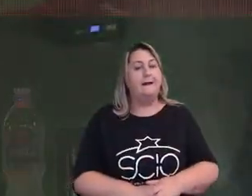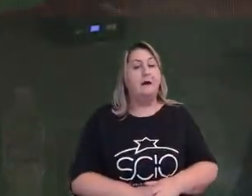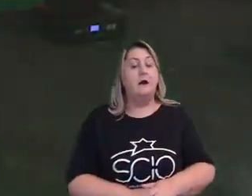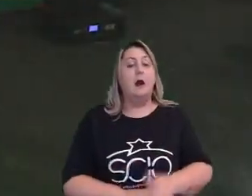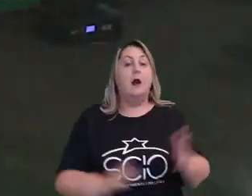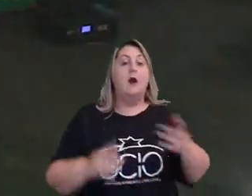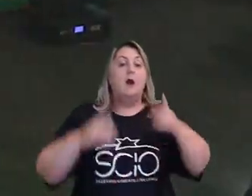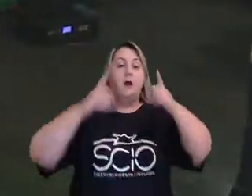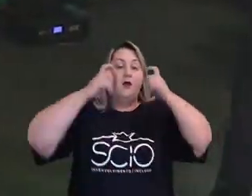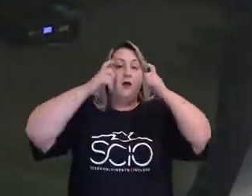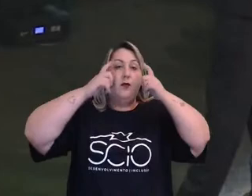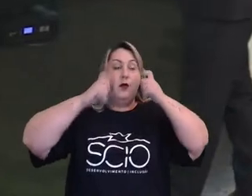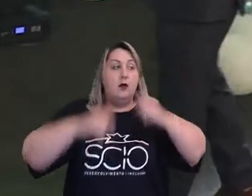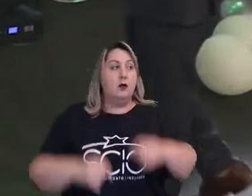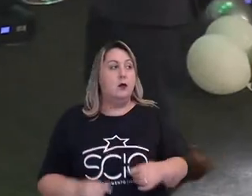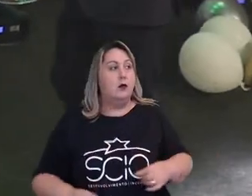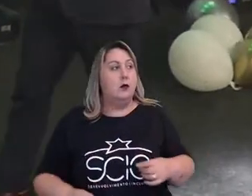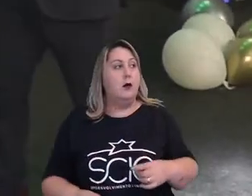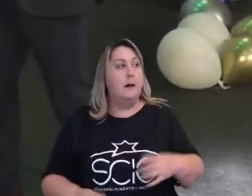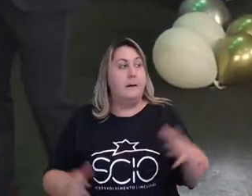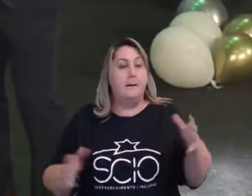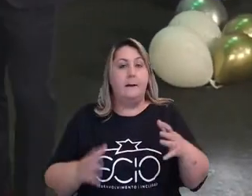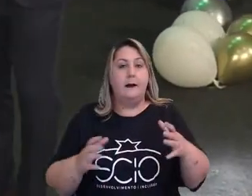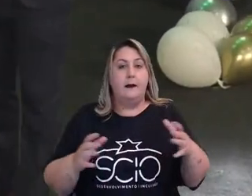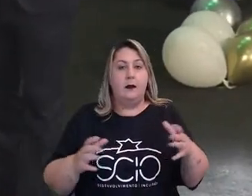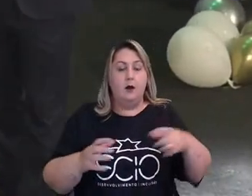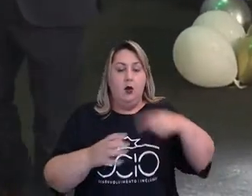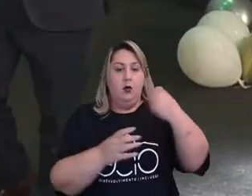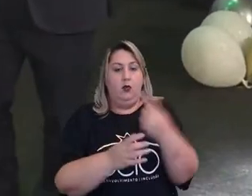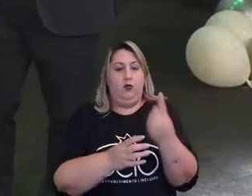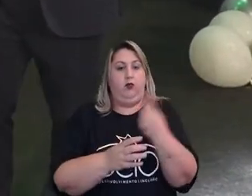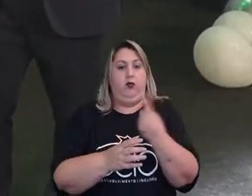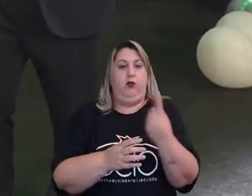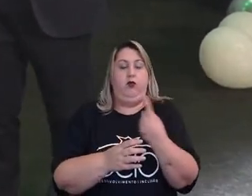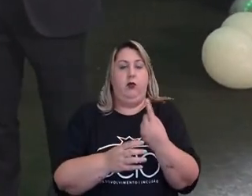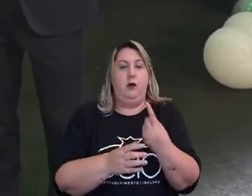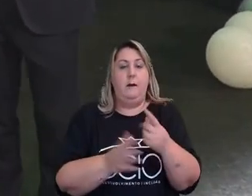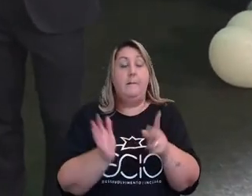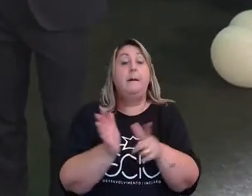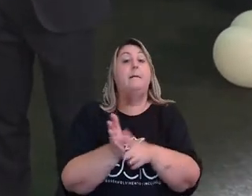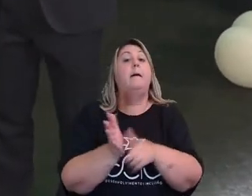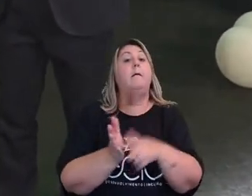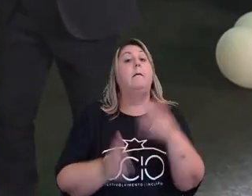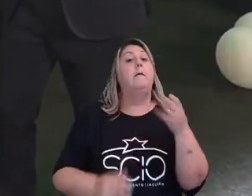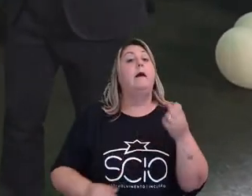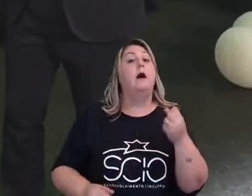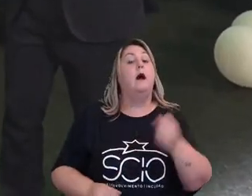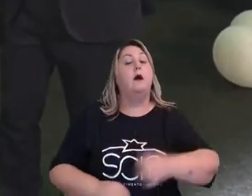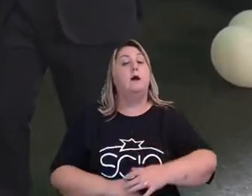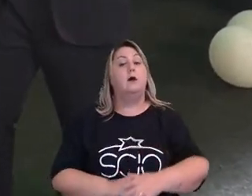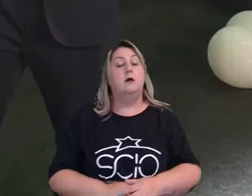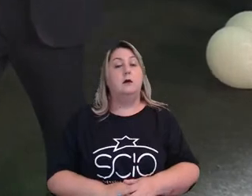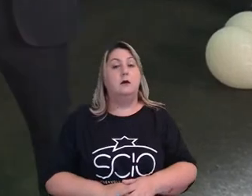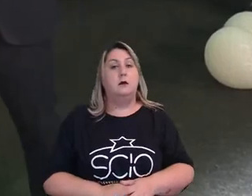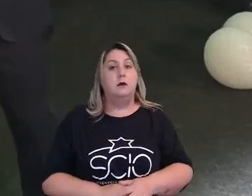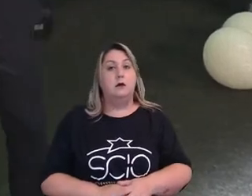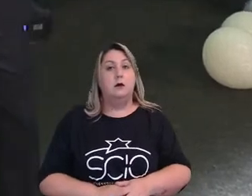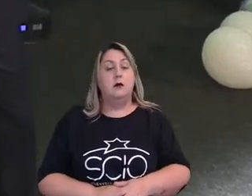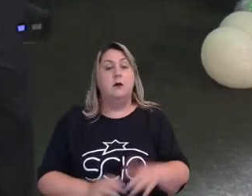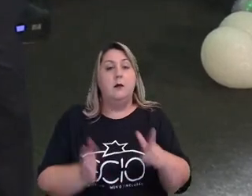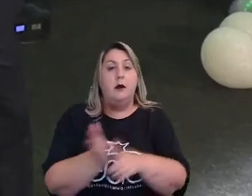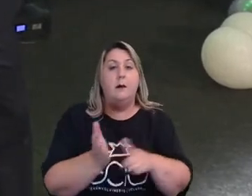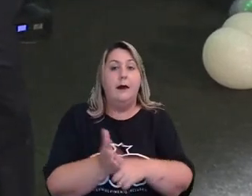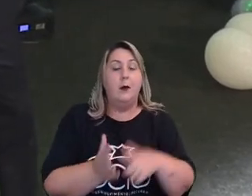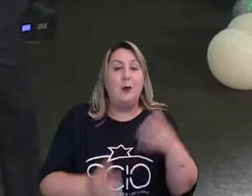para a foto, uma super panela de pressão, papelzinho branco, hein, cantor? Deixa aí o Ronaldo do lado, papelzinho